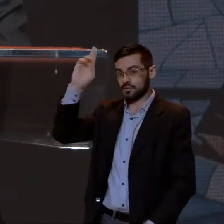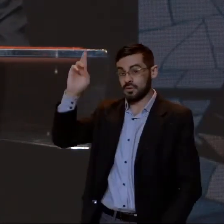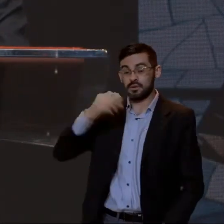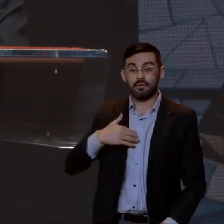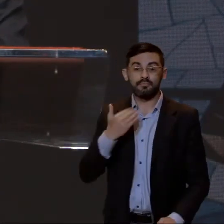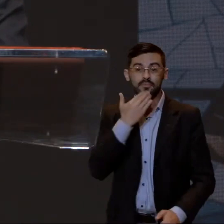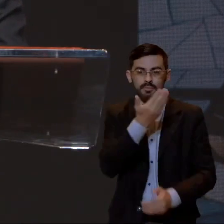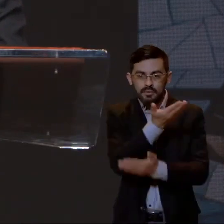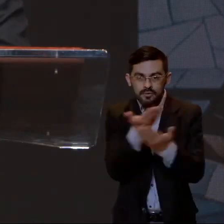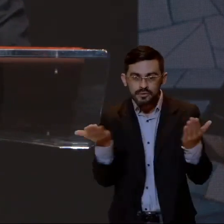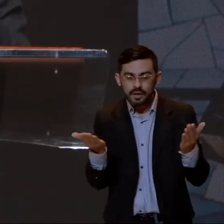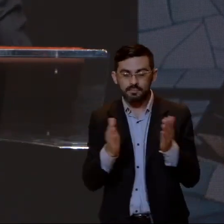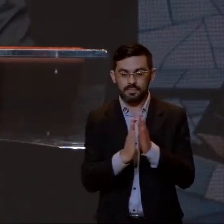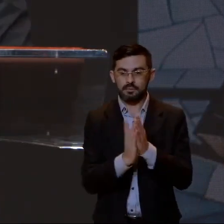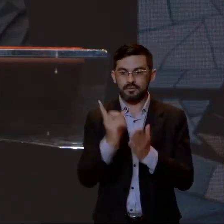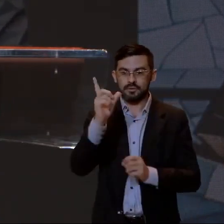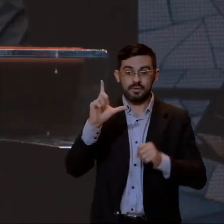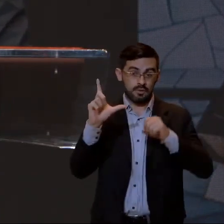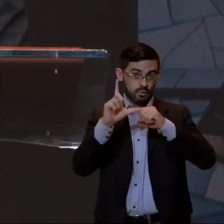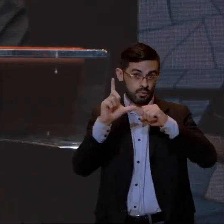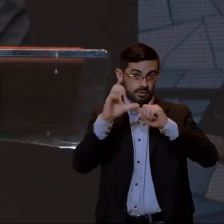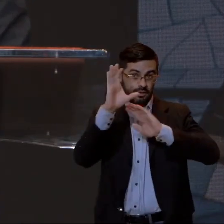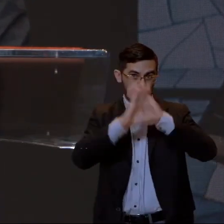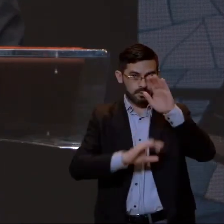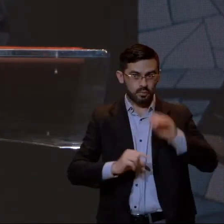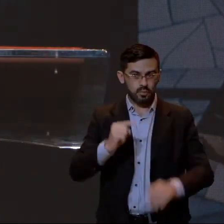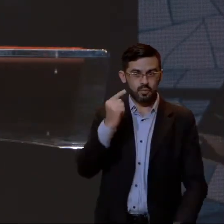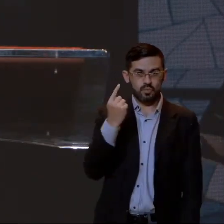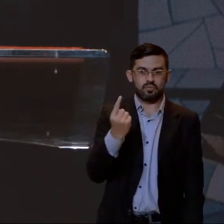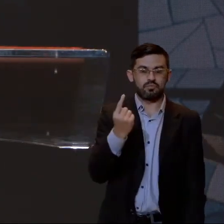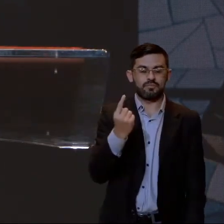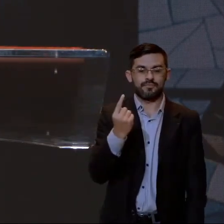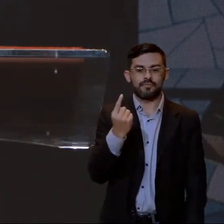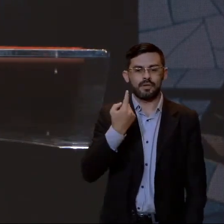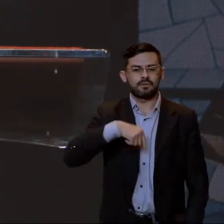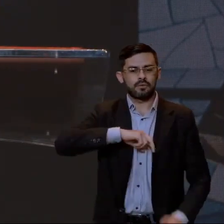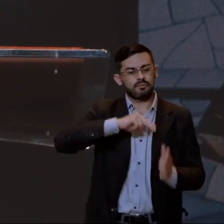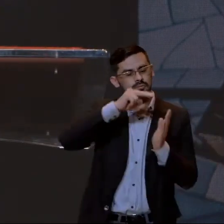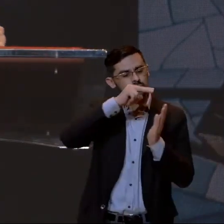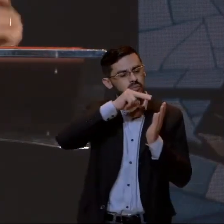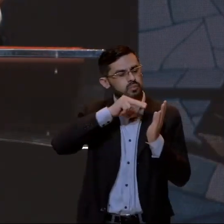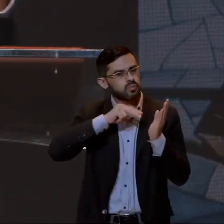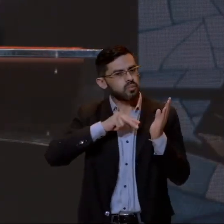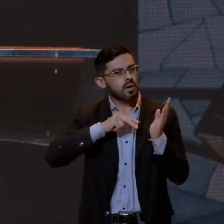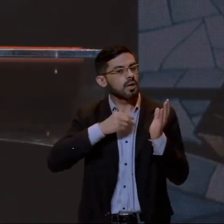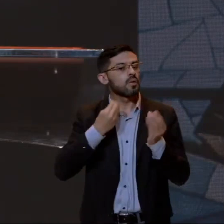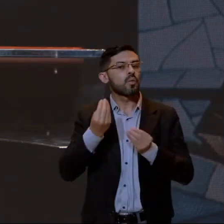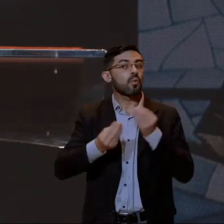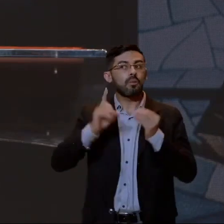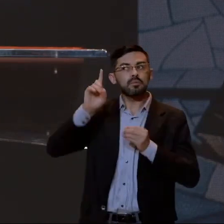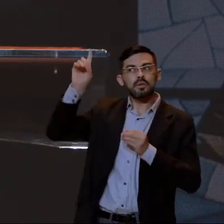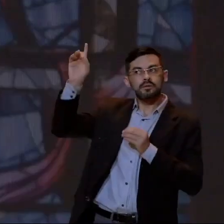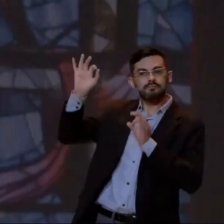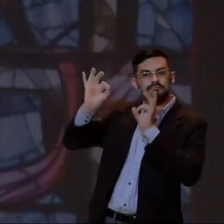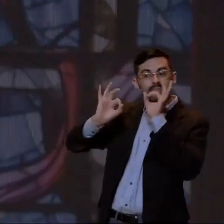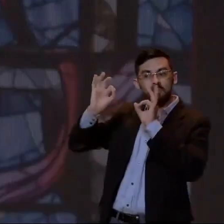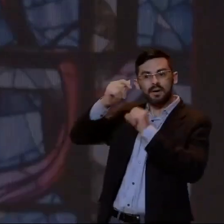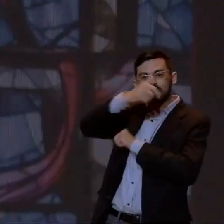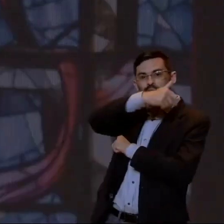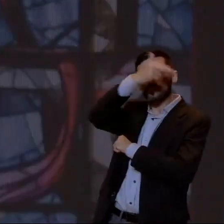convidar então você a abrir a sua Bíblia em Lucas capítulo 1. Nós vamos ver como Deus prepara o